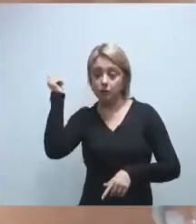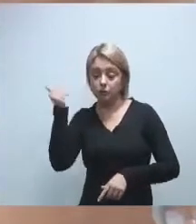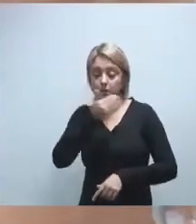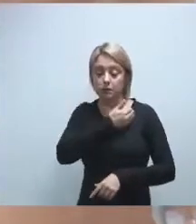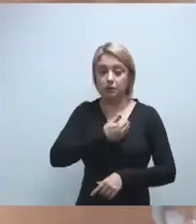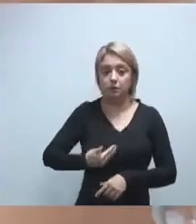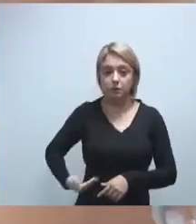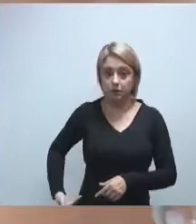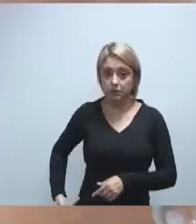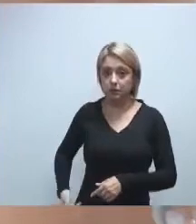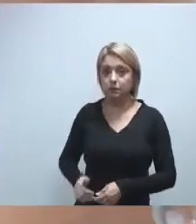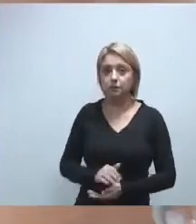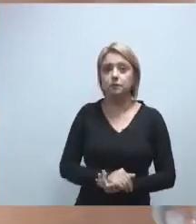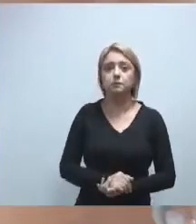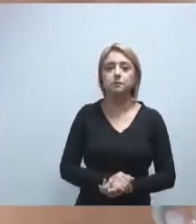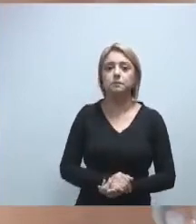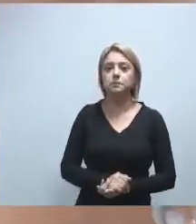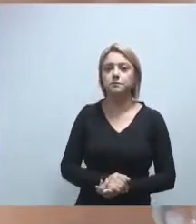união